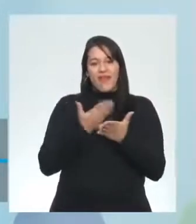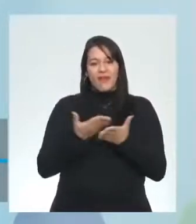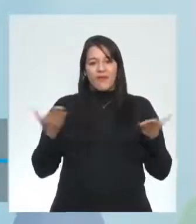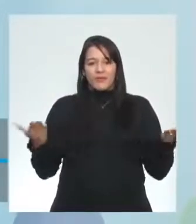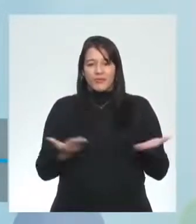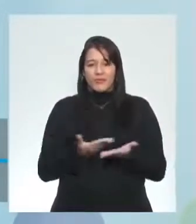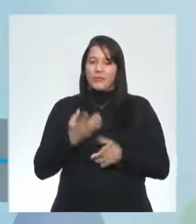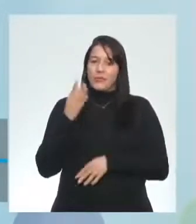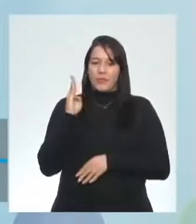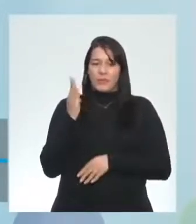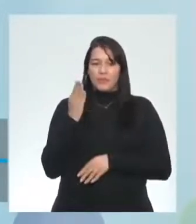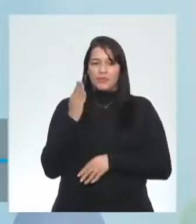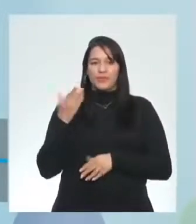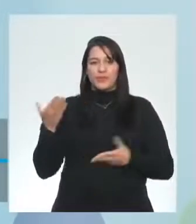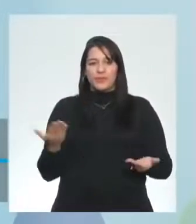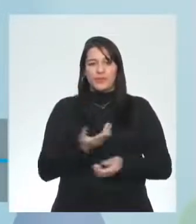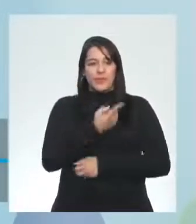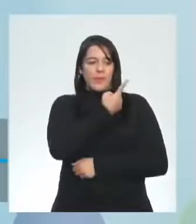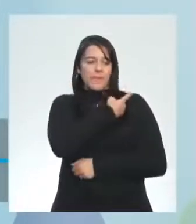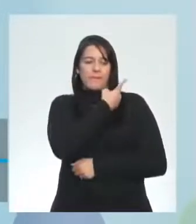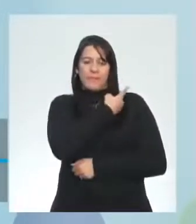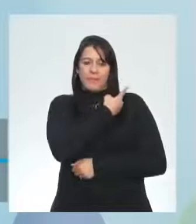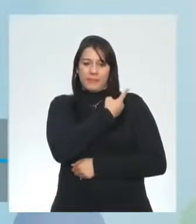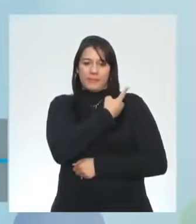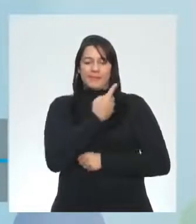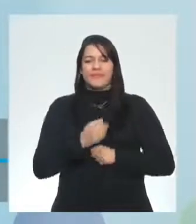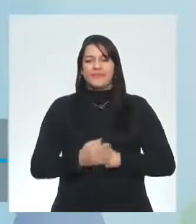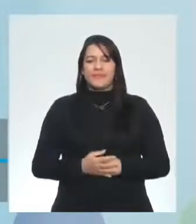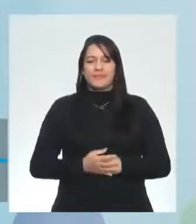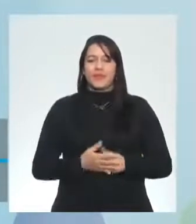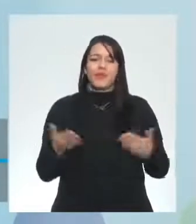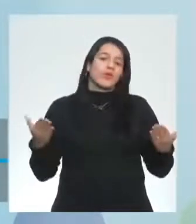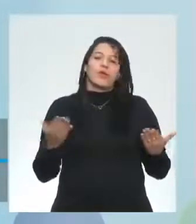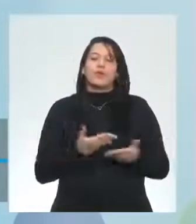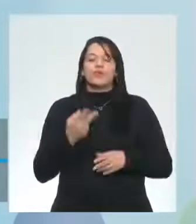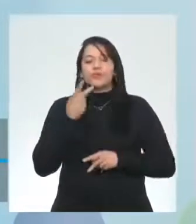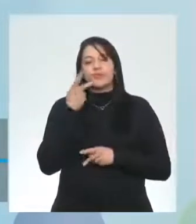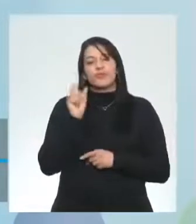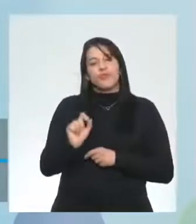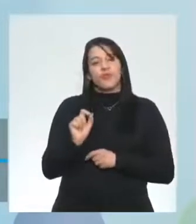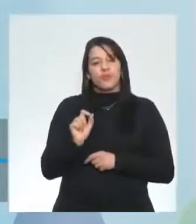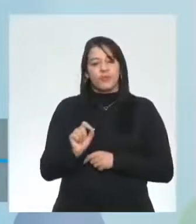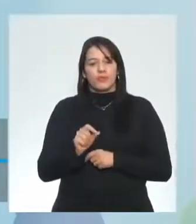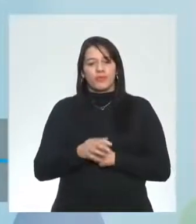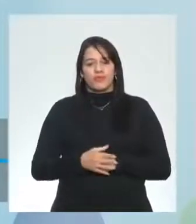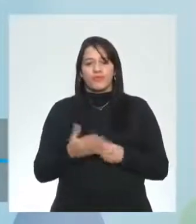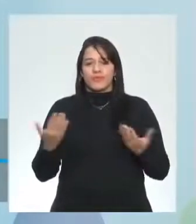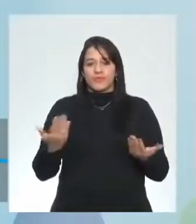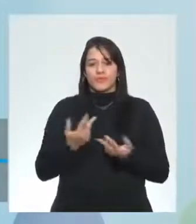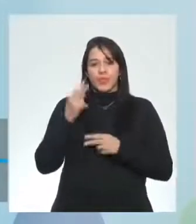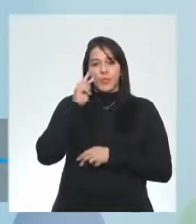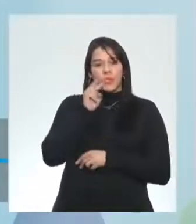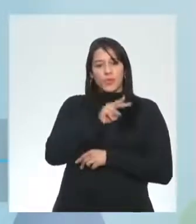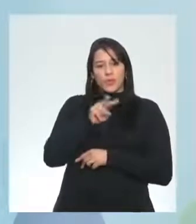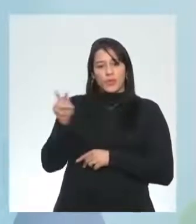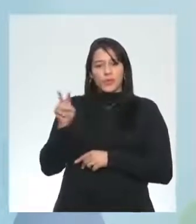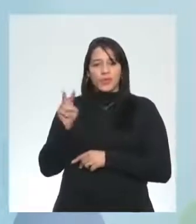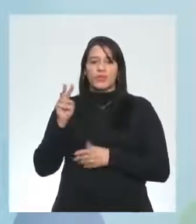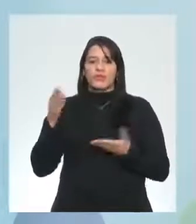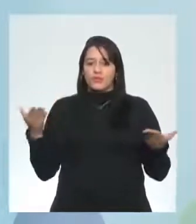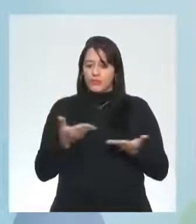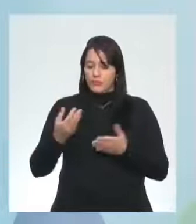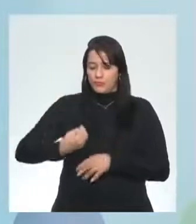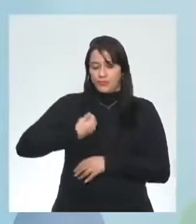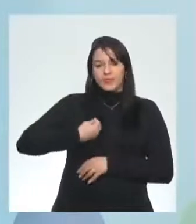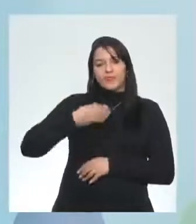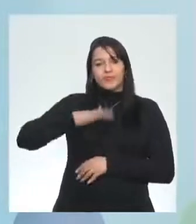biologia, agora na primeira série do ensino médio. Hoje a gente vai falar um pouquinho aí a respeito da visão no meio em que